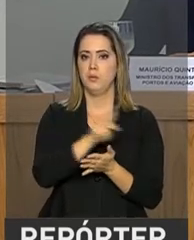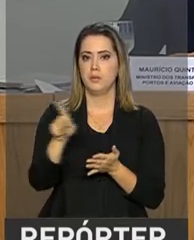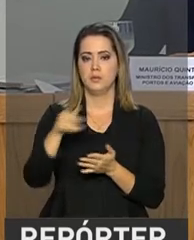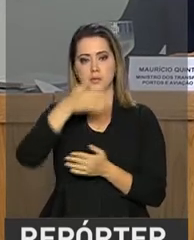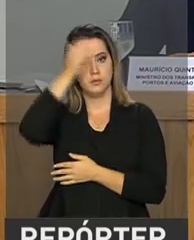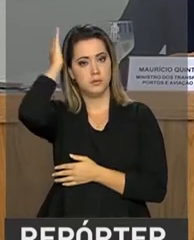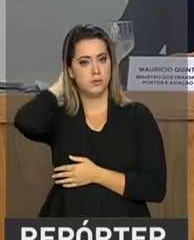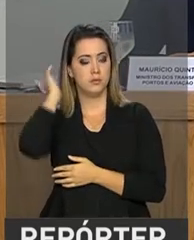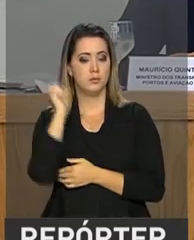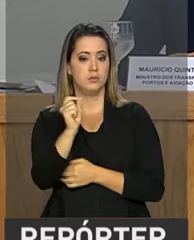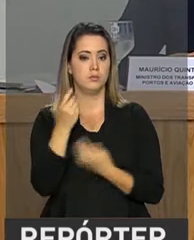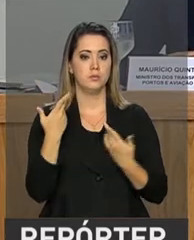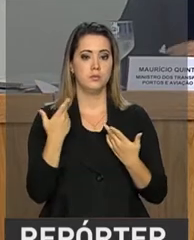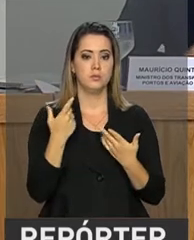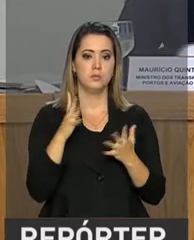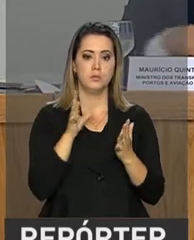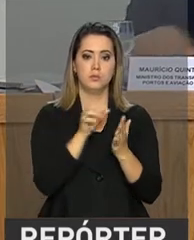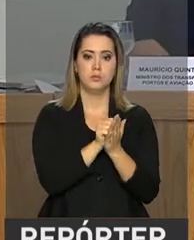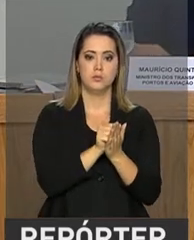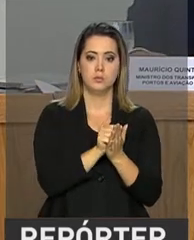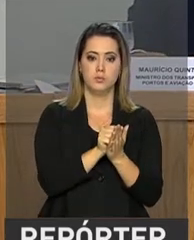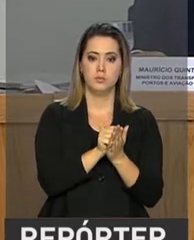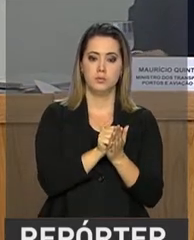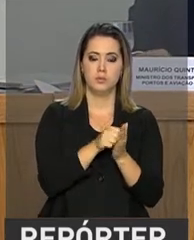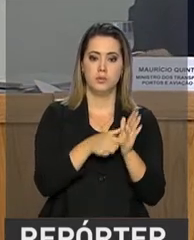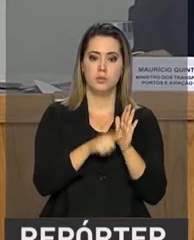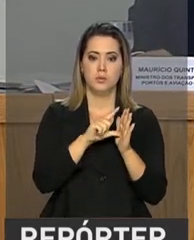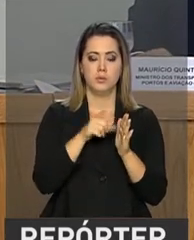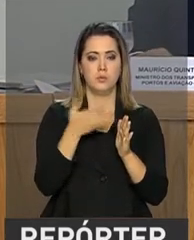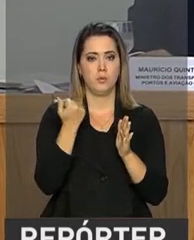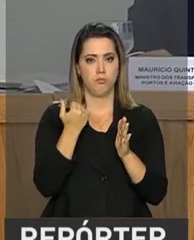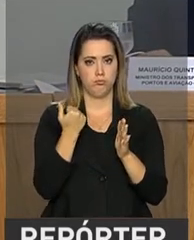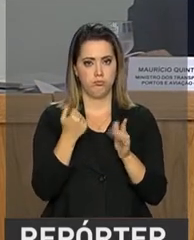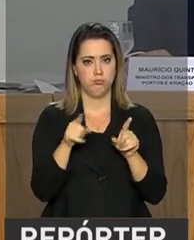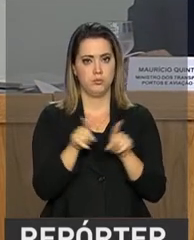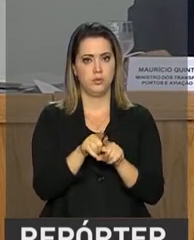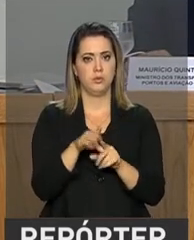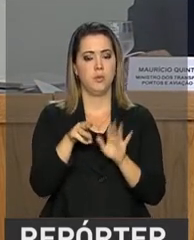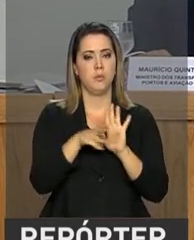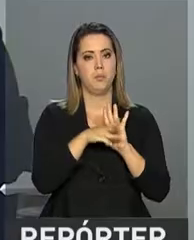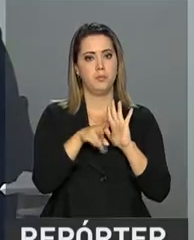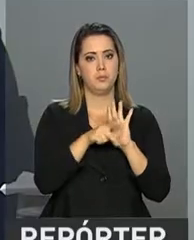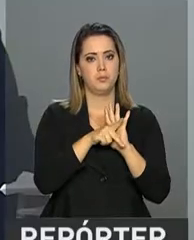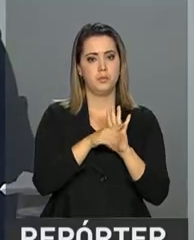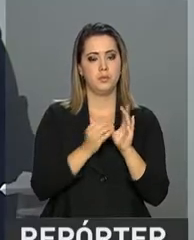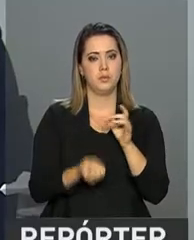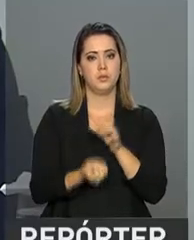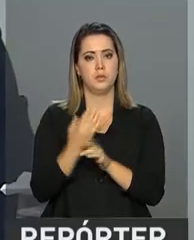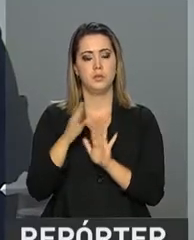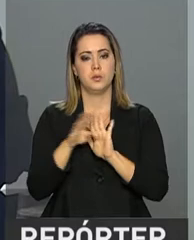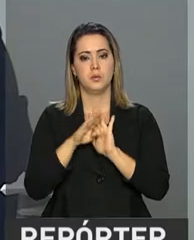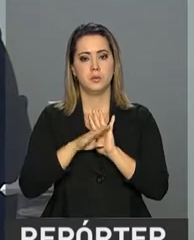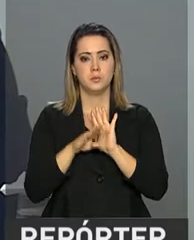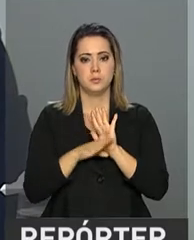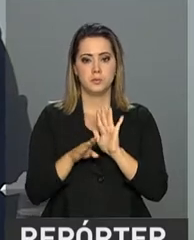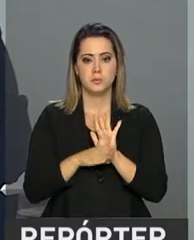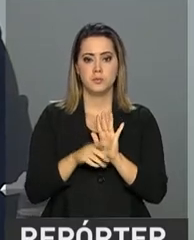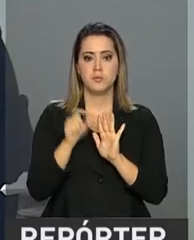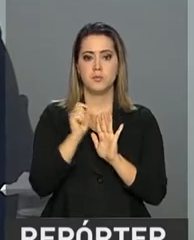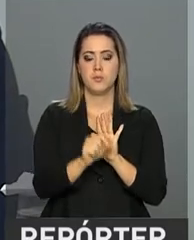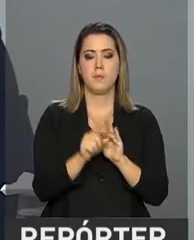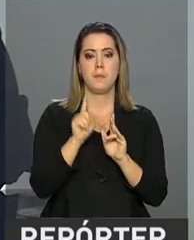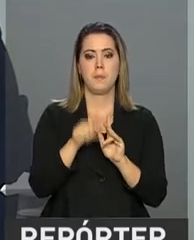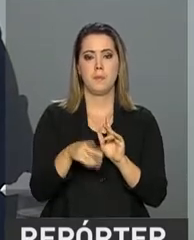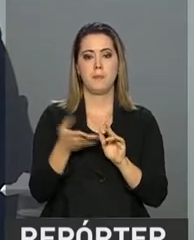center quando assumiu ainda como interino foi medida provisória que criou o programa e esse programa